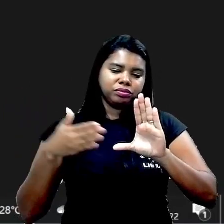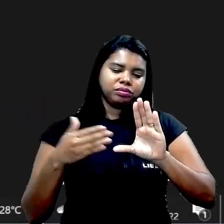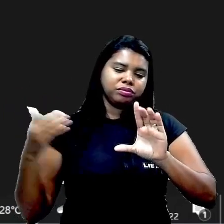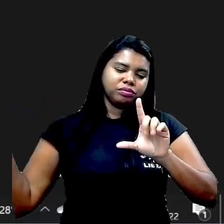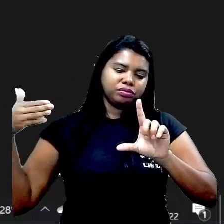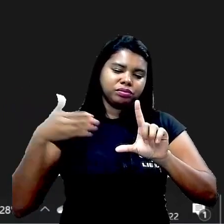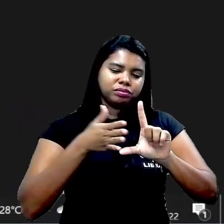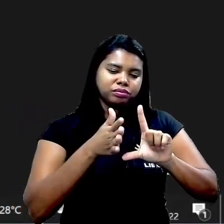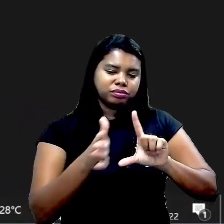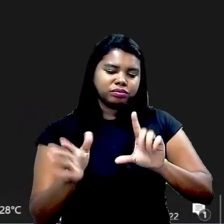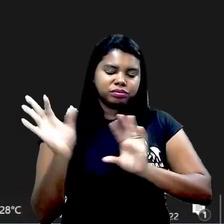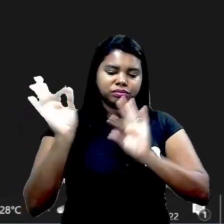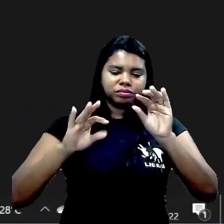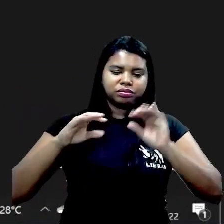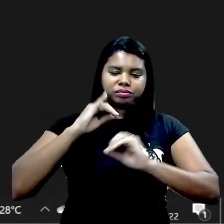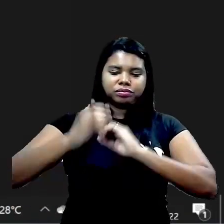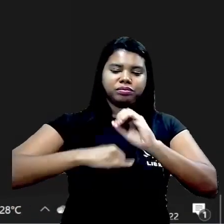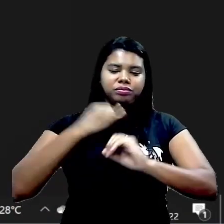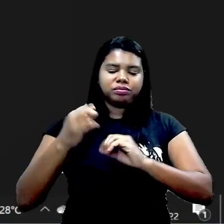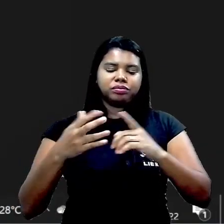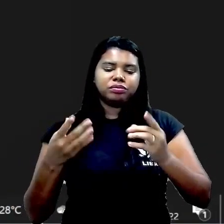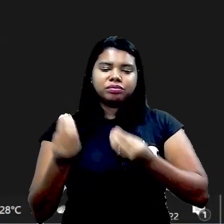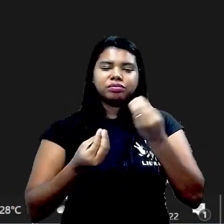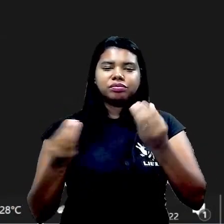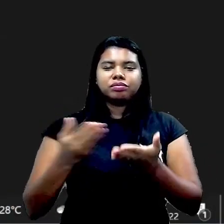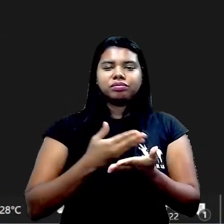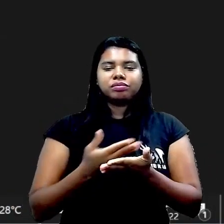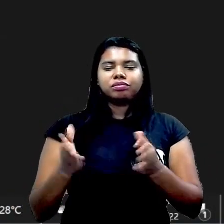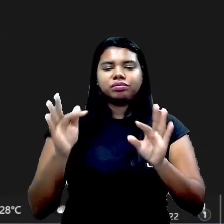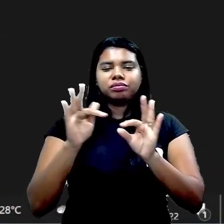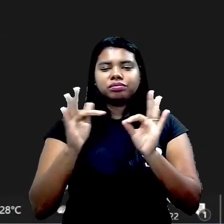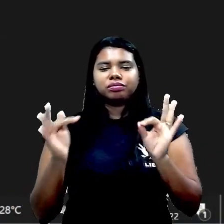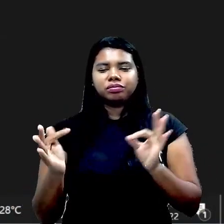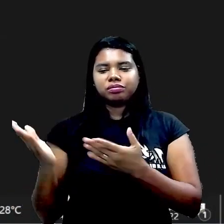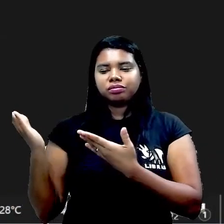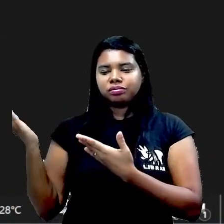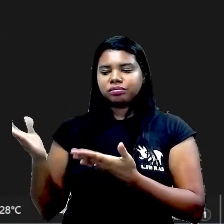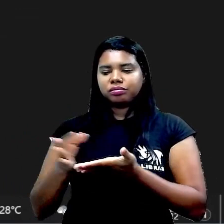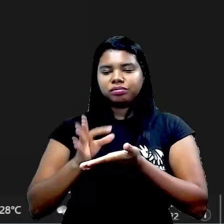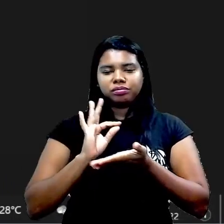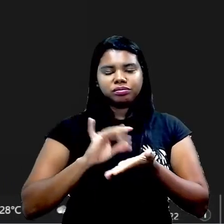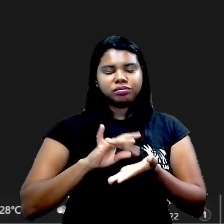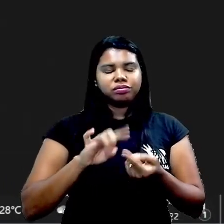E vocês aí vão ver como é que funciona todo o ambiente dessa engine.